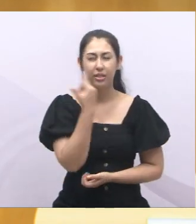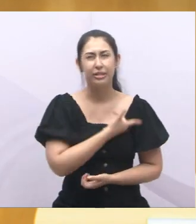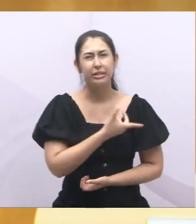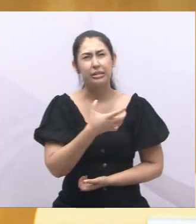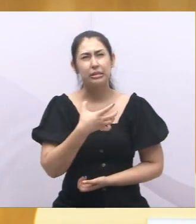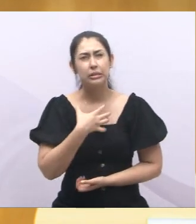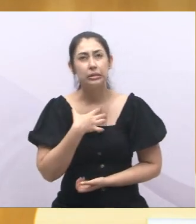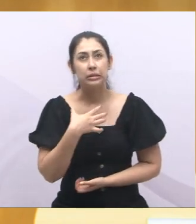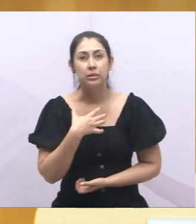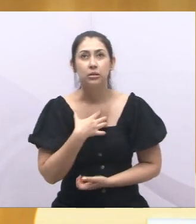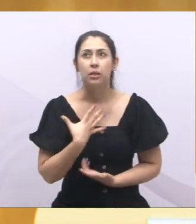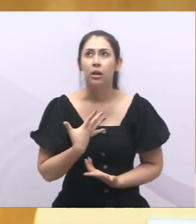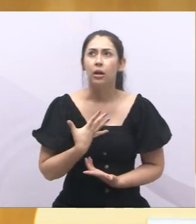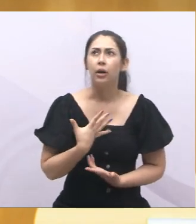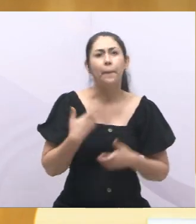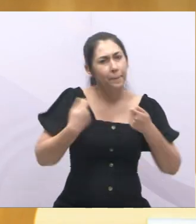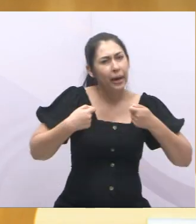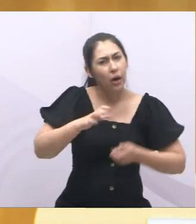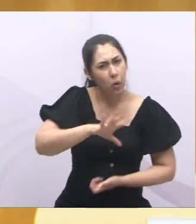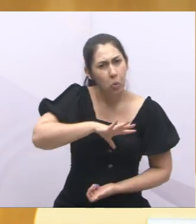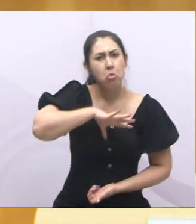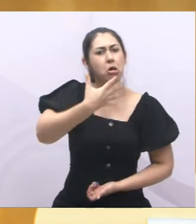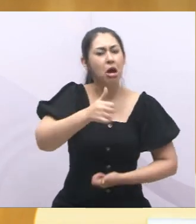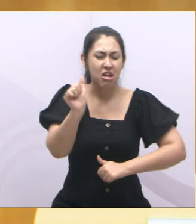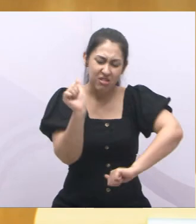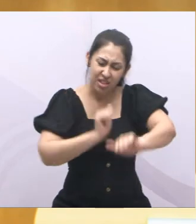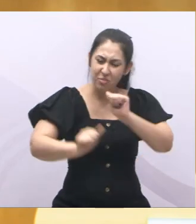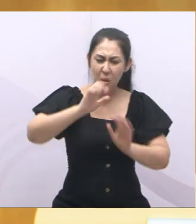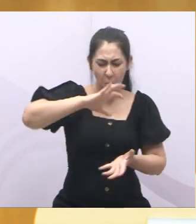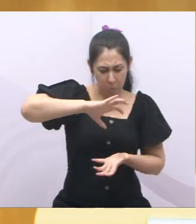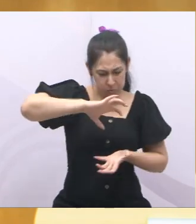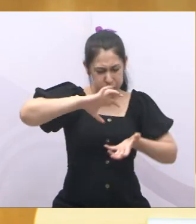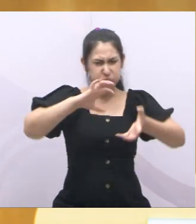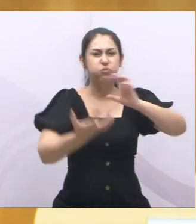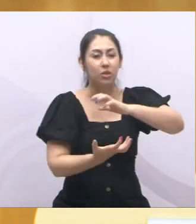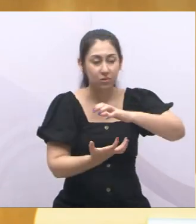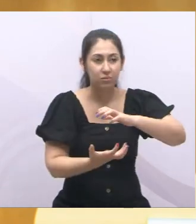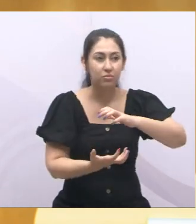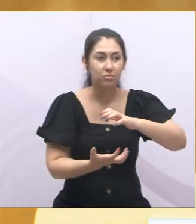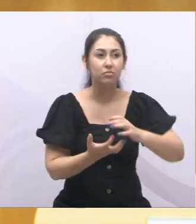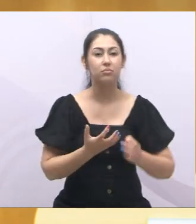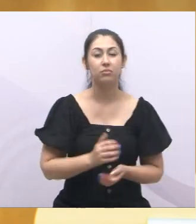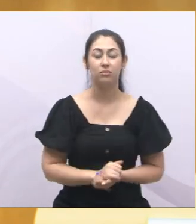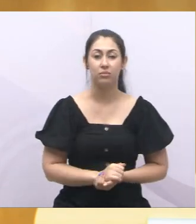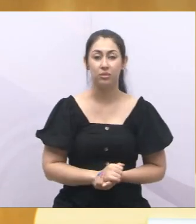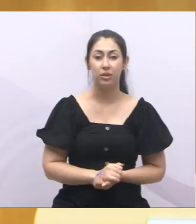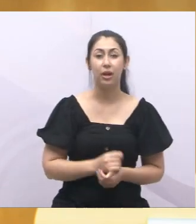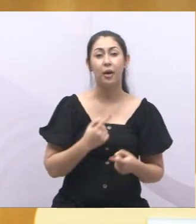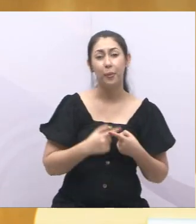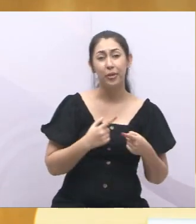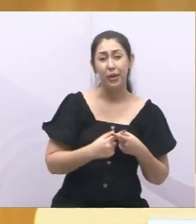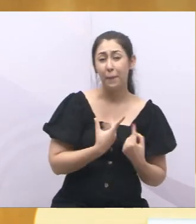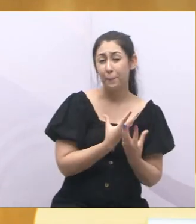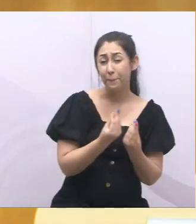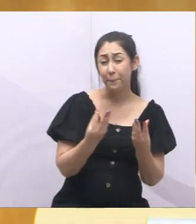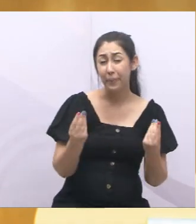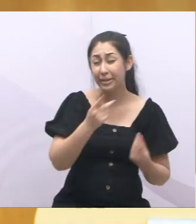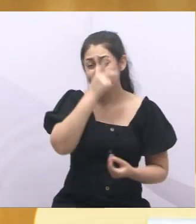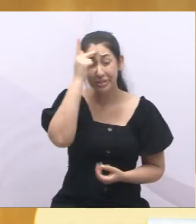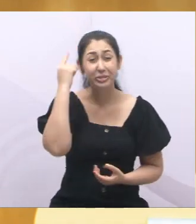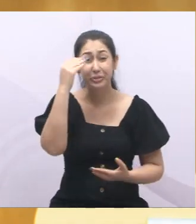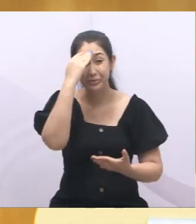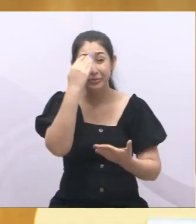provoquem coragem para mudar, sob pena dos sonhos dos que confiaram em